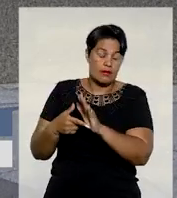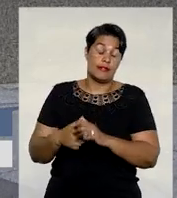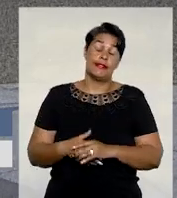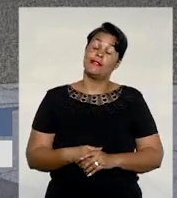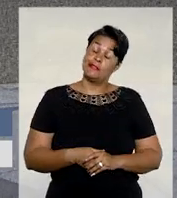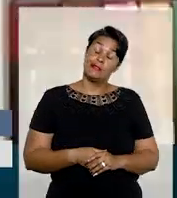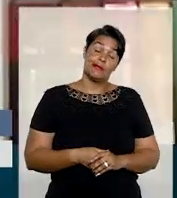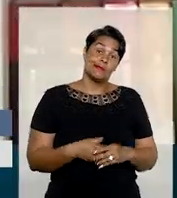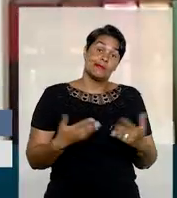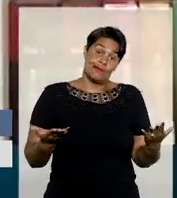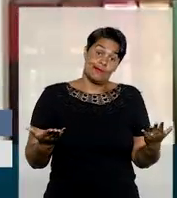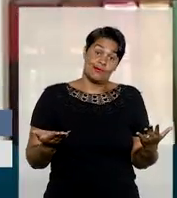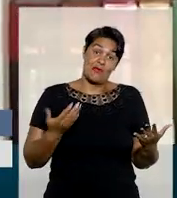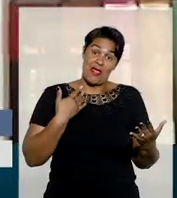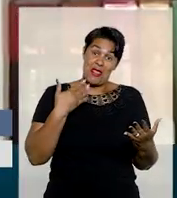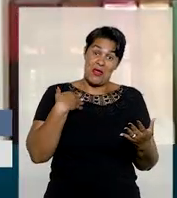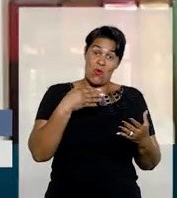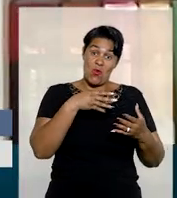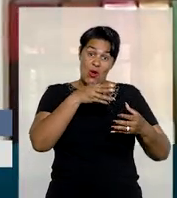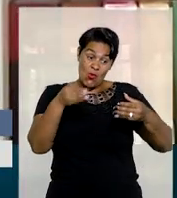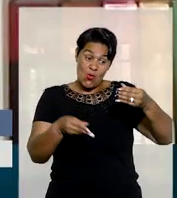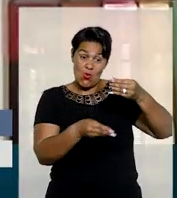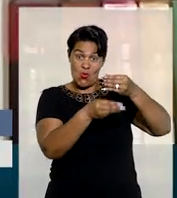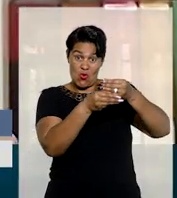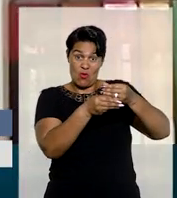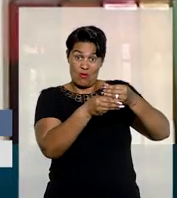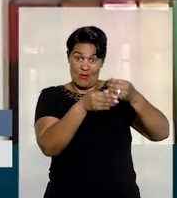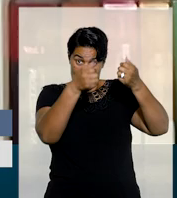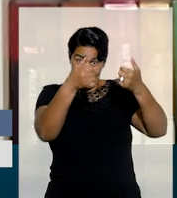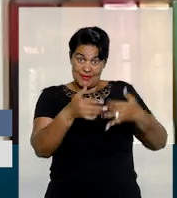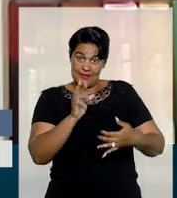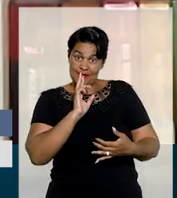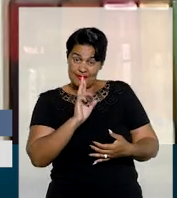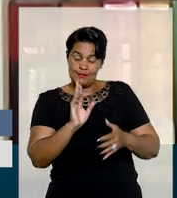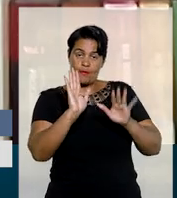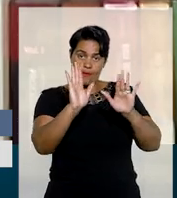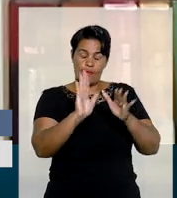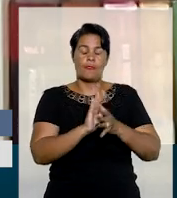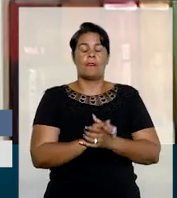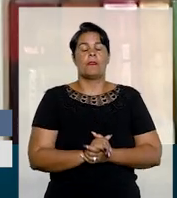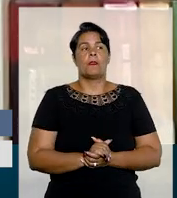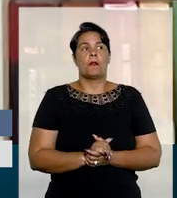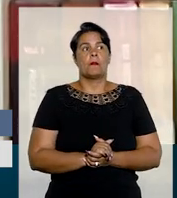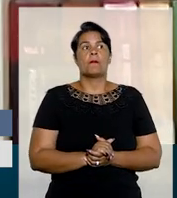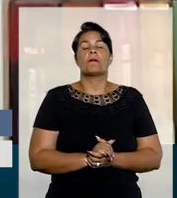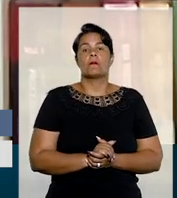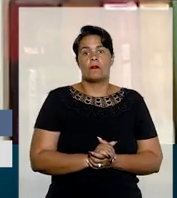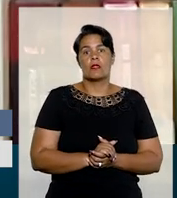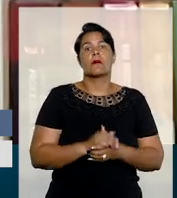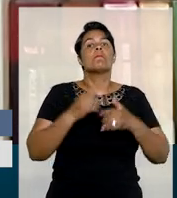Sim, Fátima, isso me faz complementar, inclusive, a resposta da pergunta anterior que você me